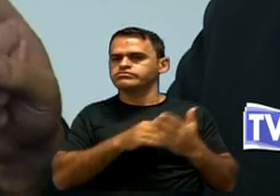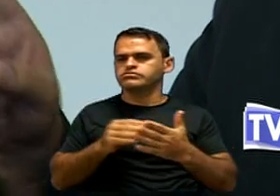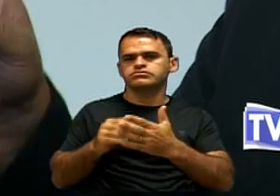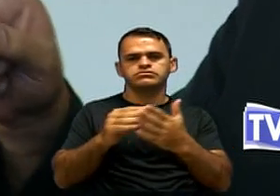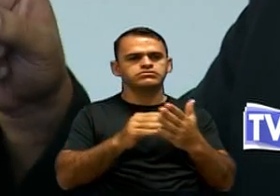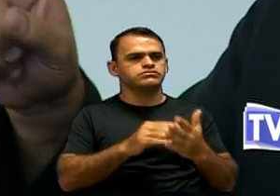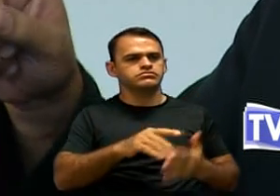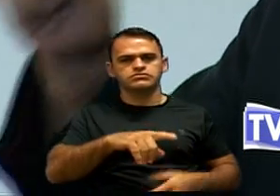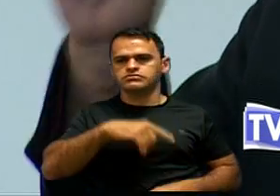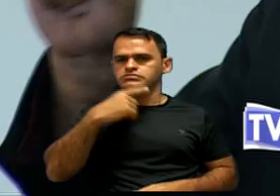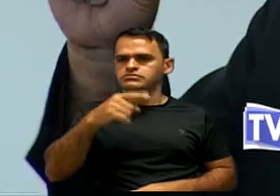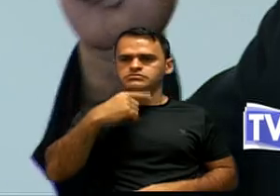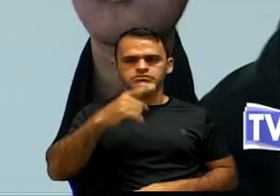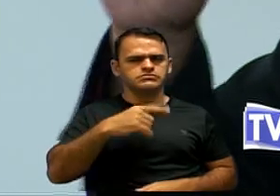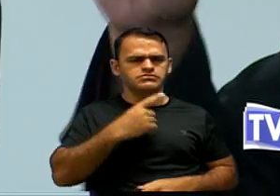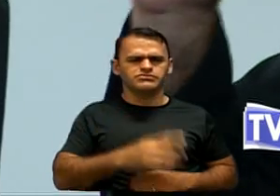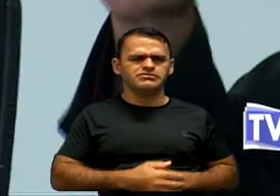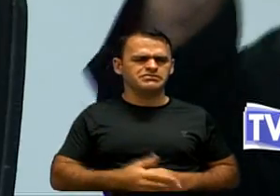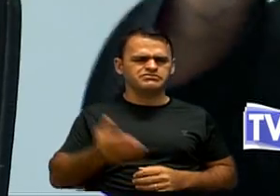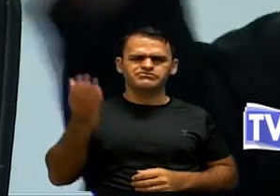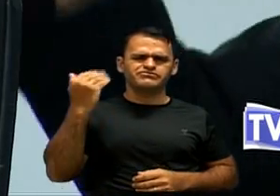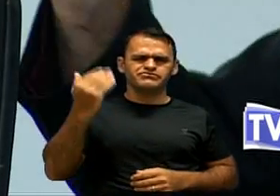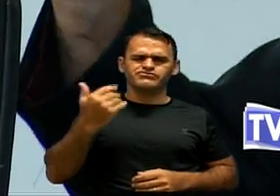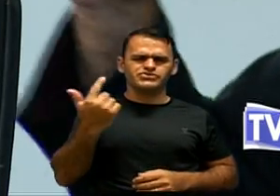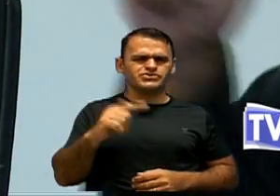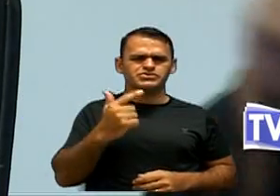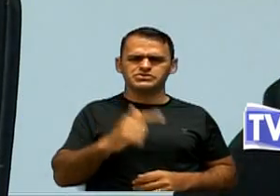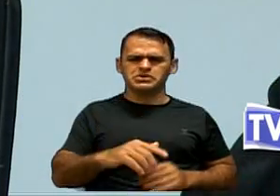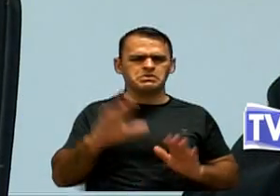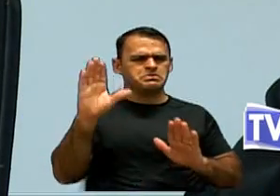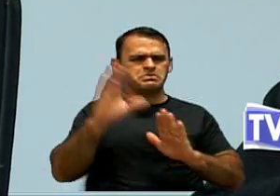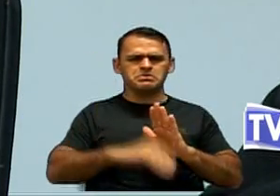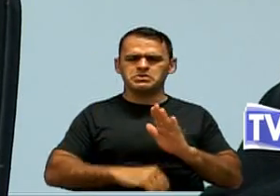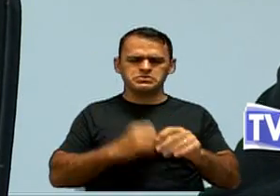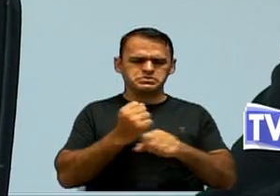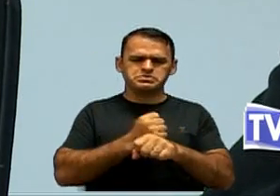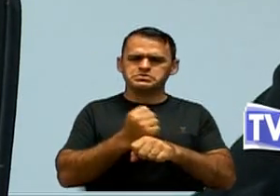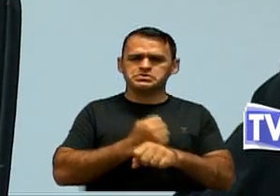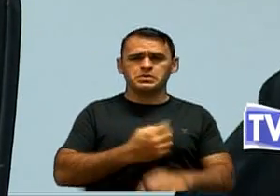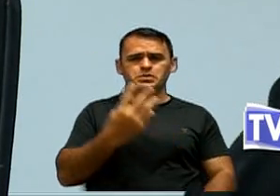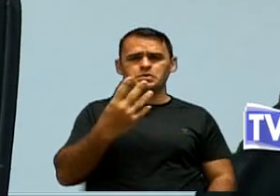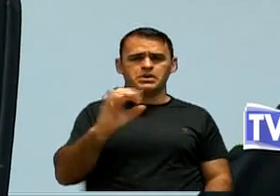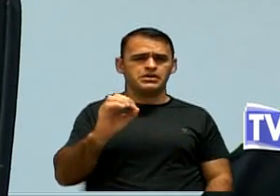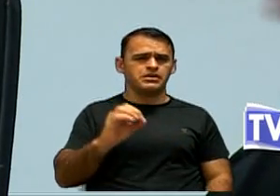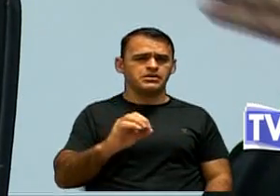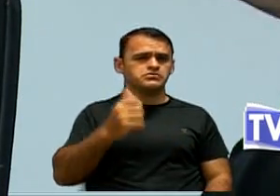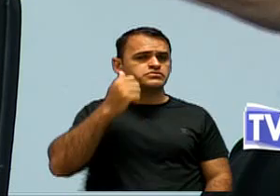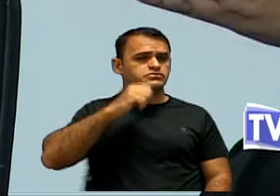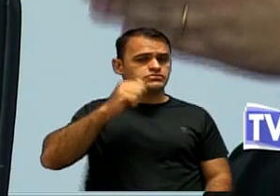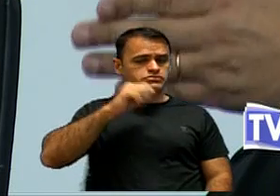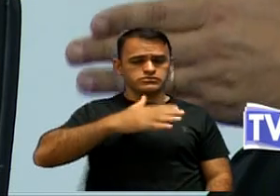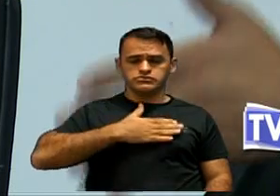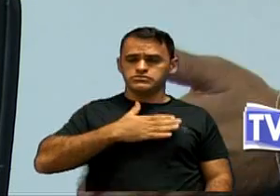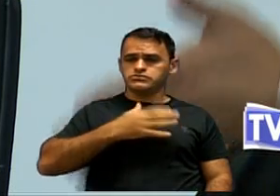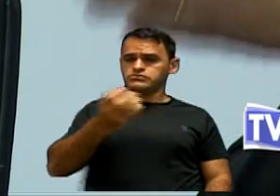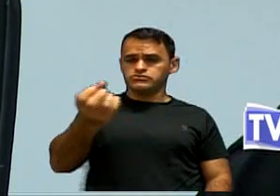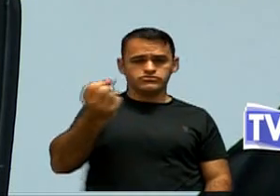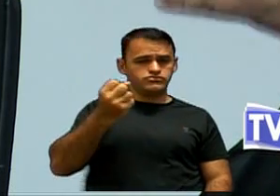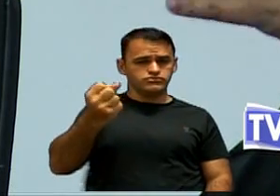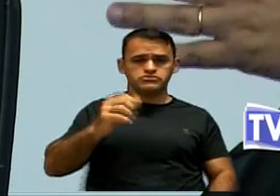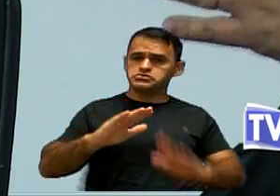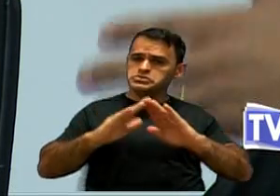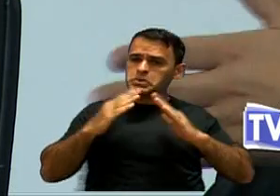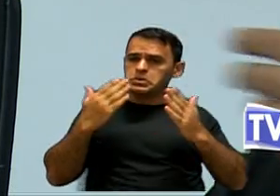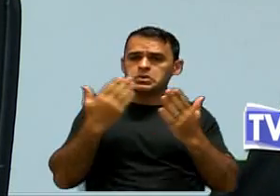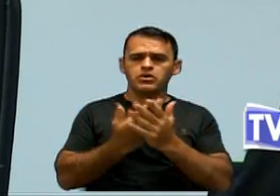tem. Acho que se tivesse o índice de furto, não teve um furto em 40 anos. E a minha mulher até aposentou, deu aula no Enes,